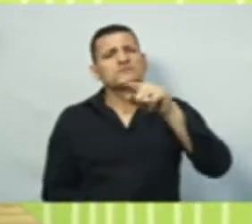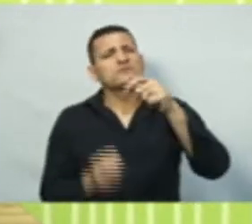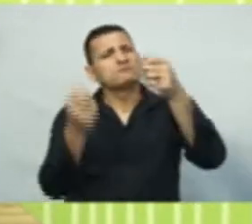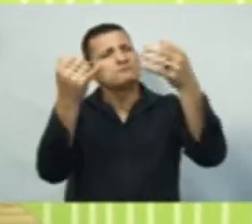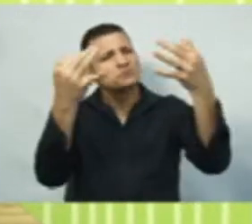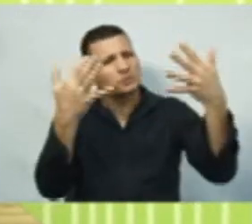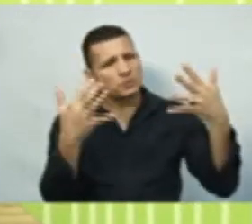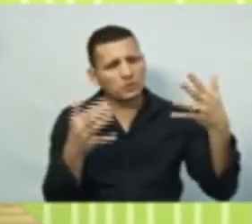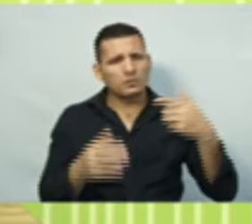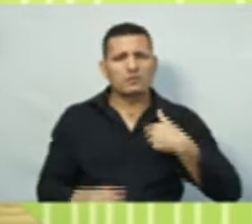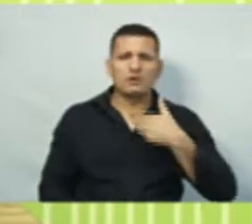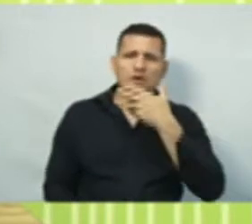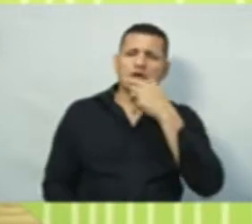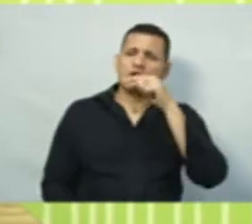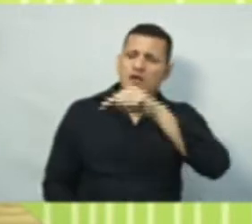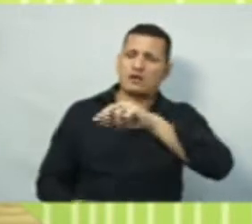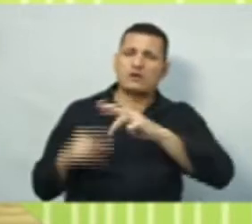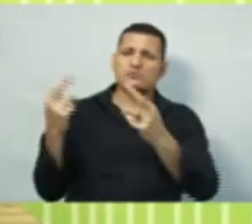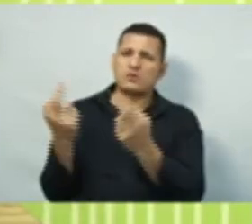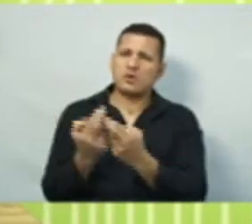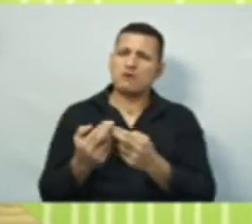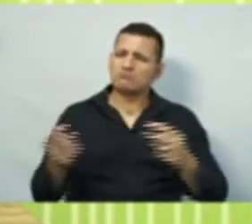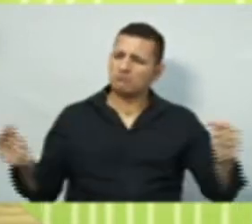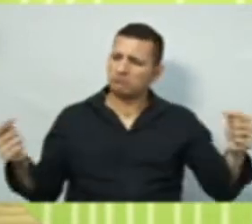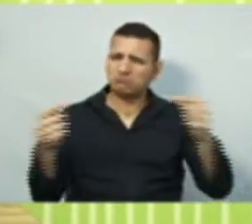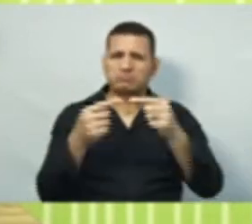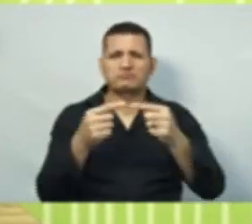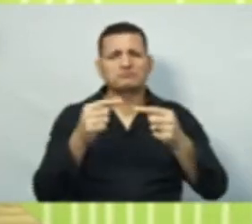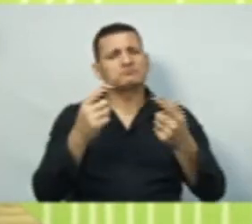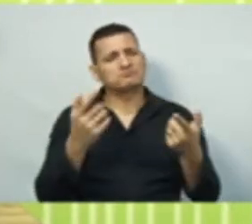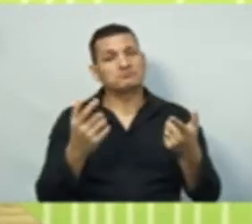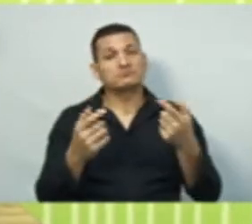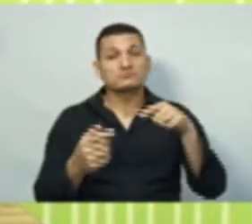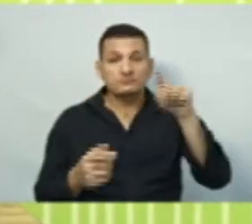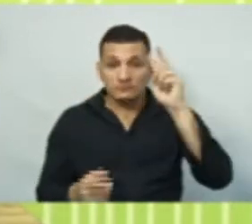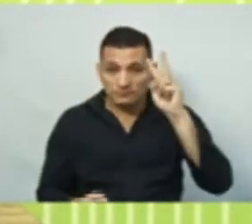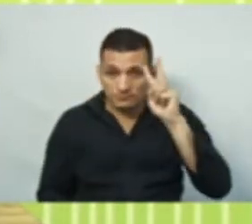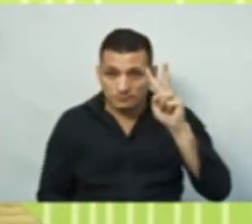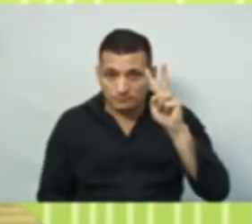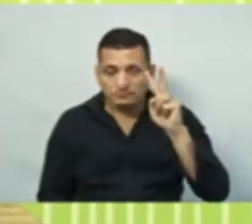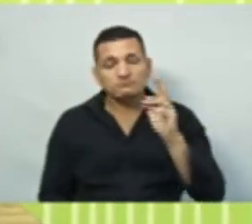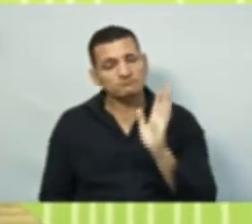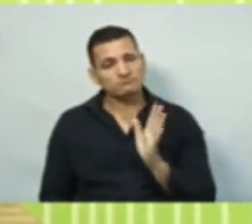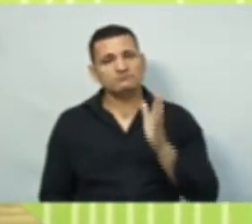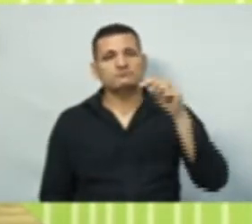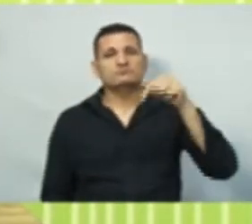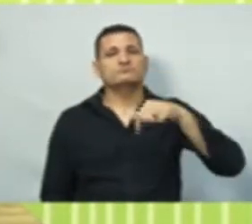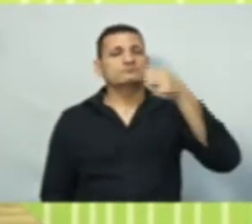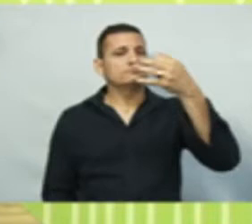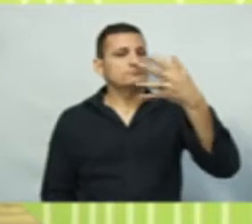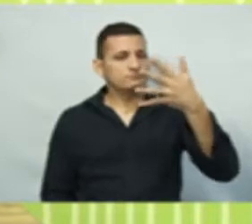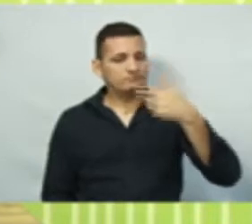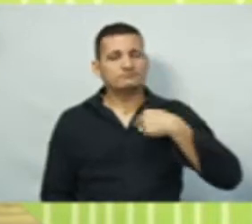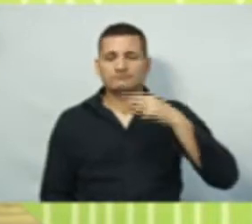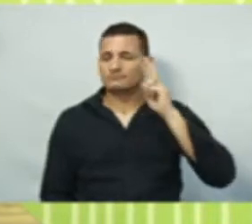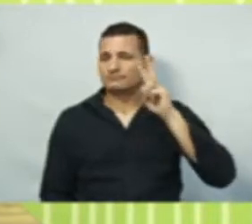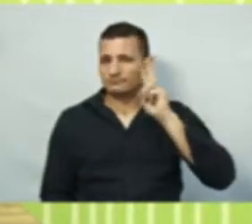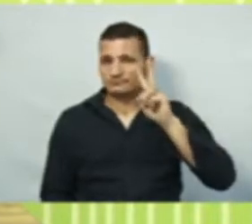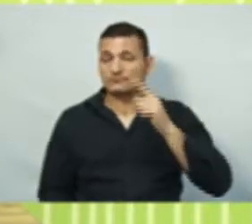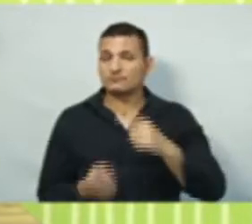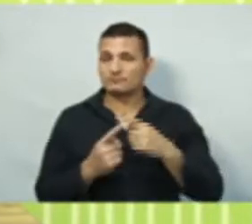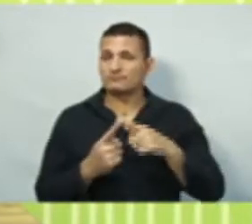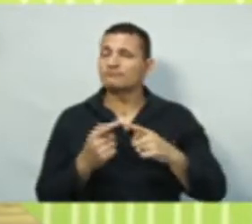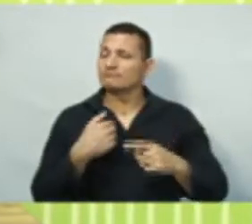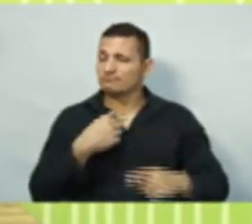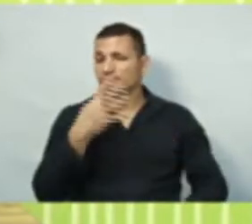falando foi falado nessa reunião. Alguém lembra? Gente, isso foi falado aqui em sala. Ó, eu lembro, hein? Porque eu assisto todas